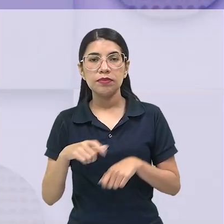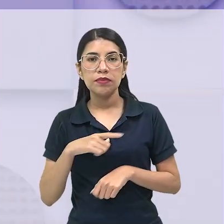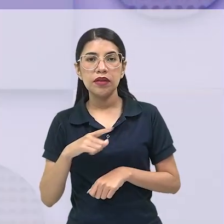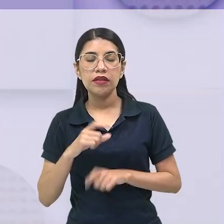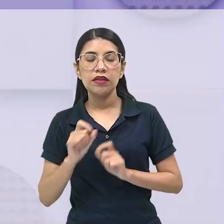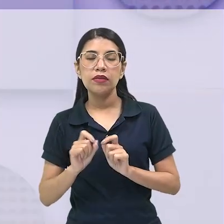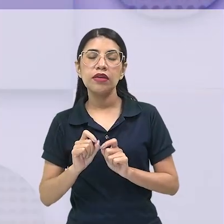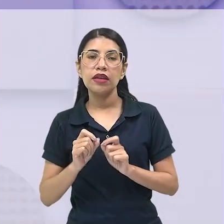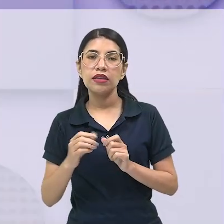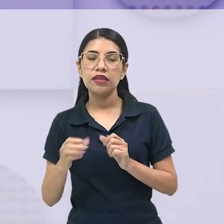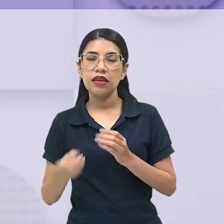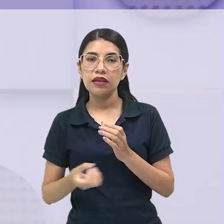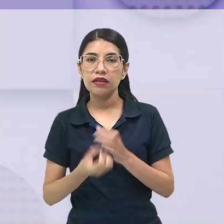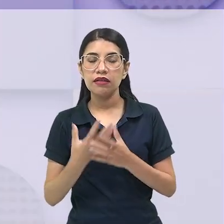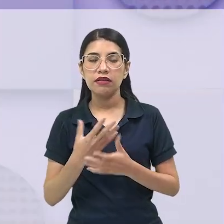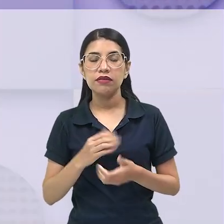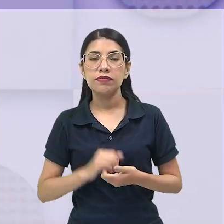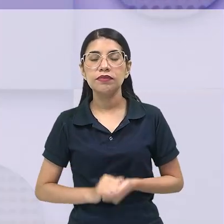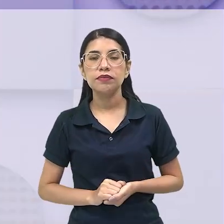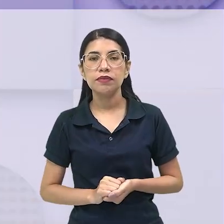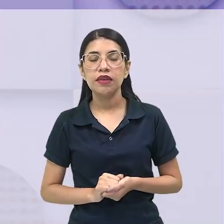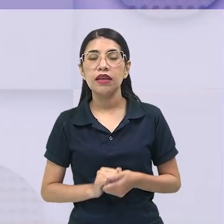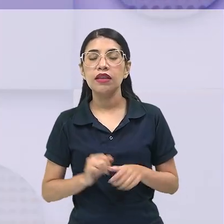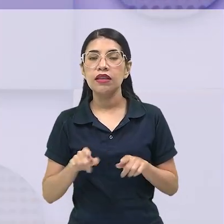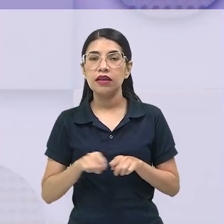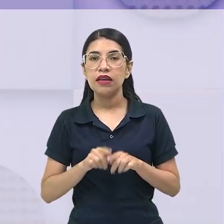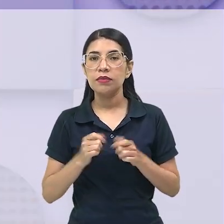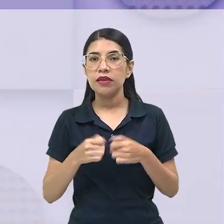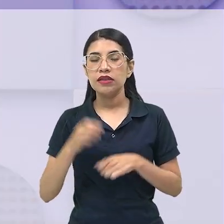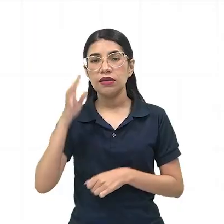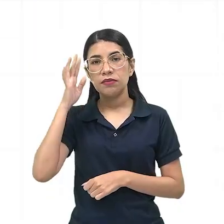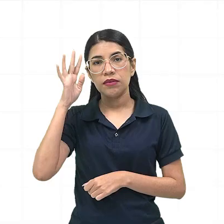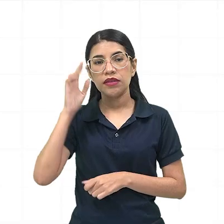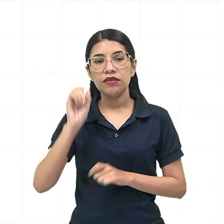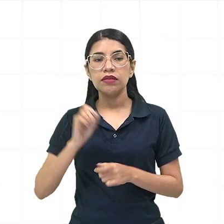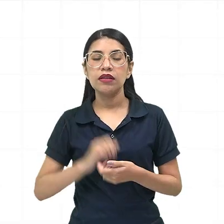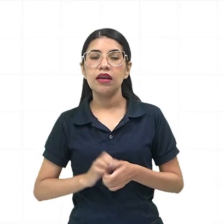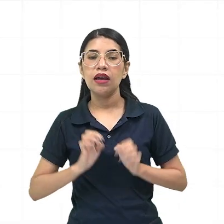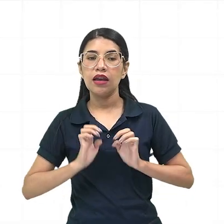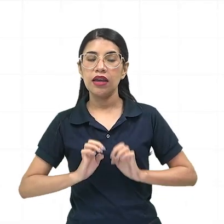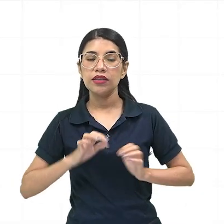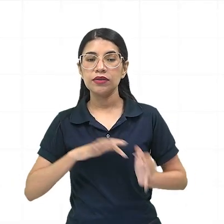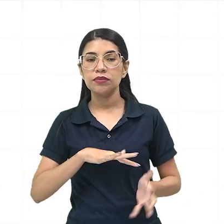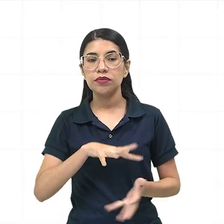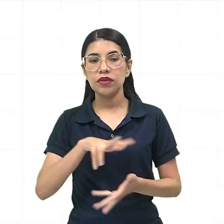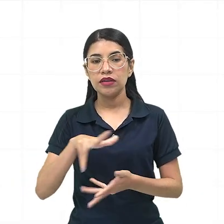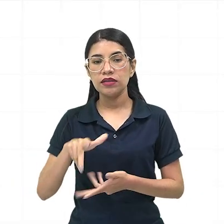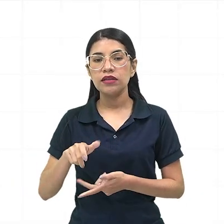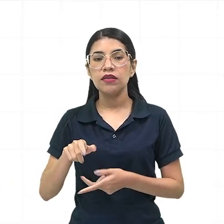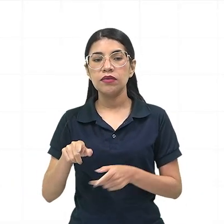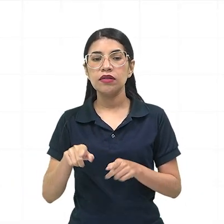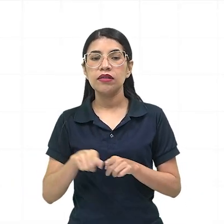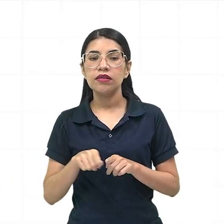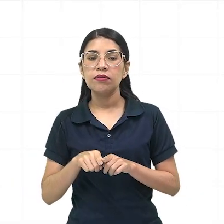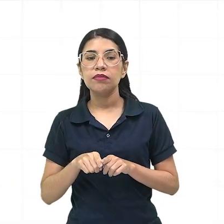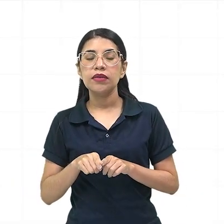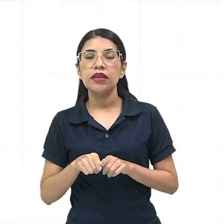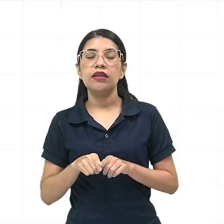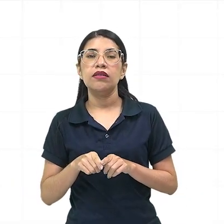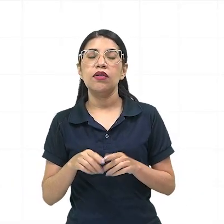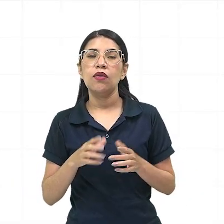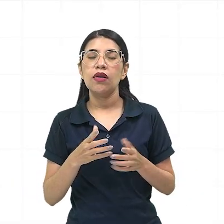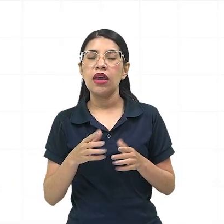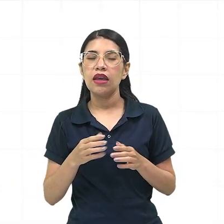ter corpo. E aqui nós precisamos pensar também a necessidade de uma ética universal e racional. O consenso